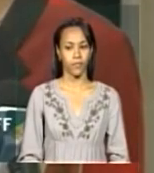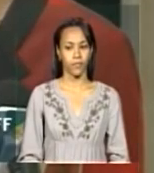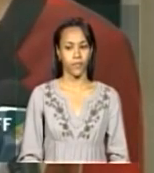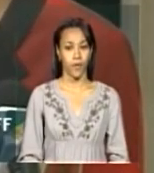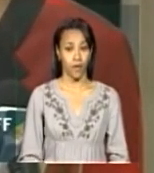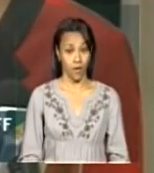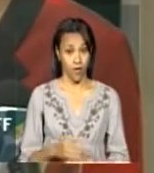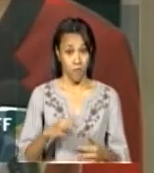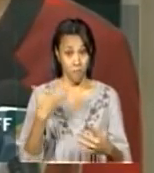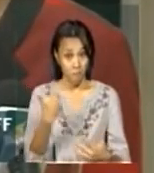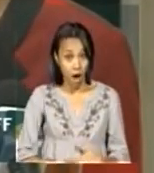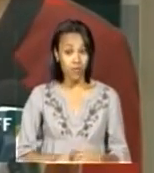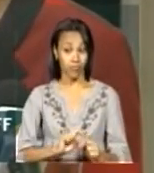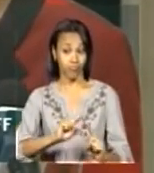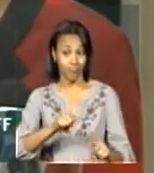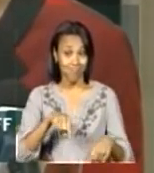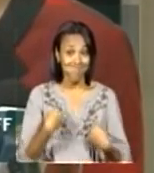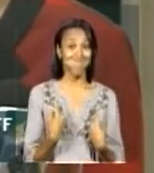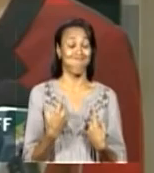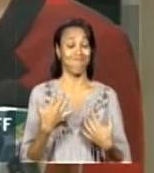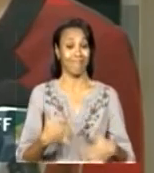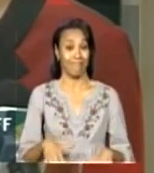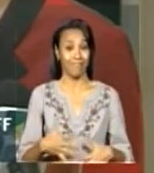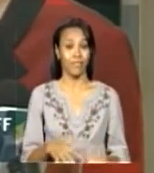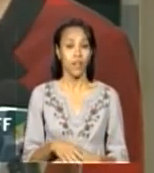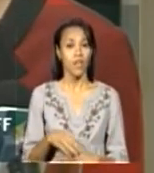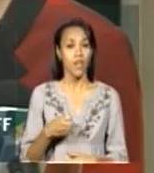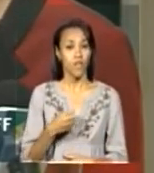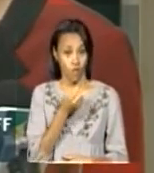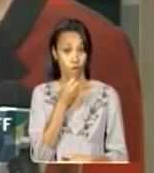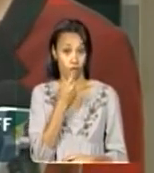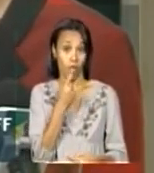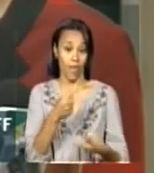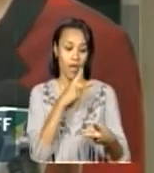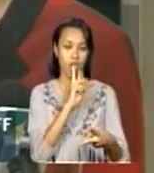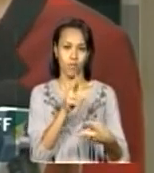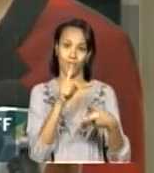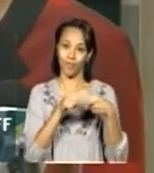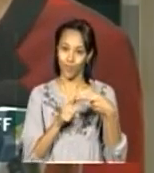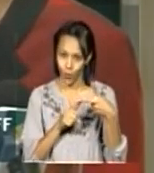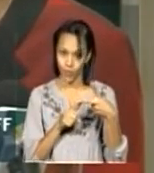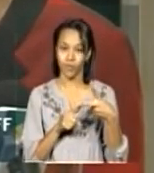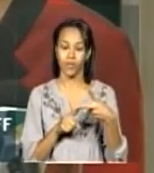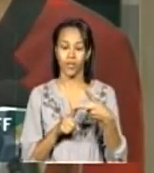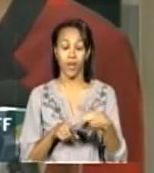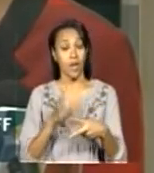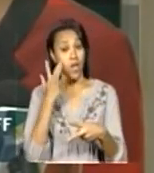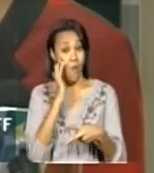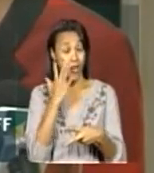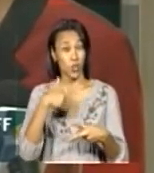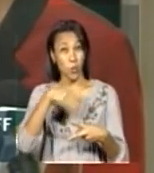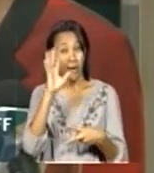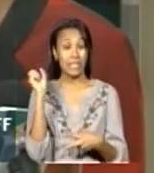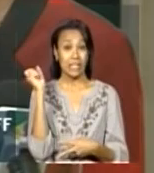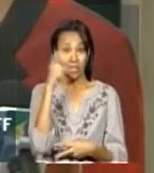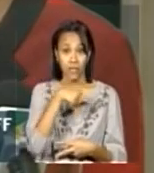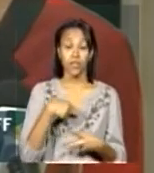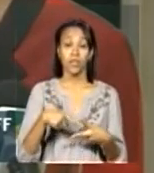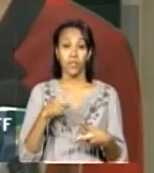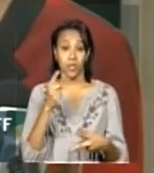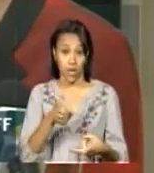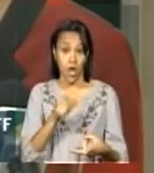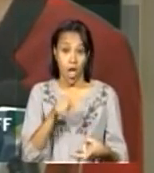Qual o maior desafio? Eh, então vou falar de dois. Eu acho que o os dois maiores desafios